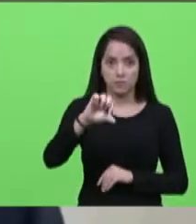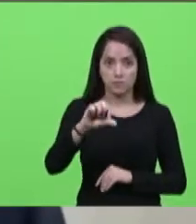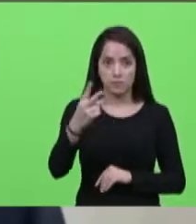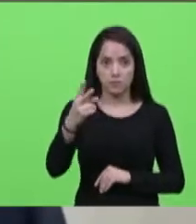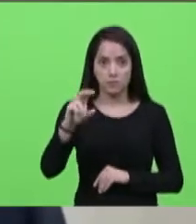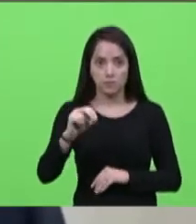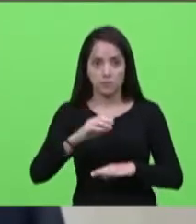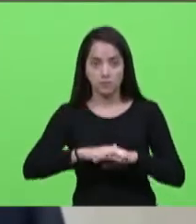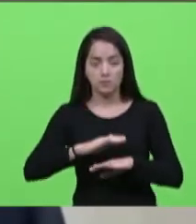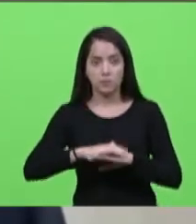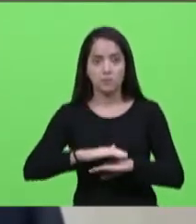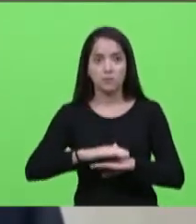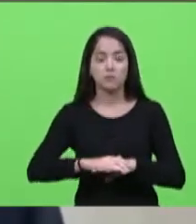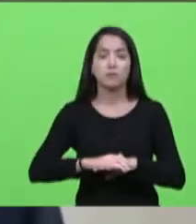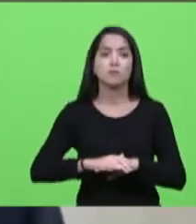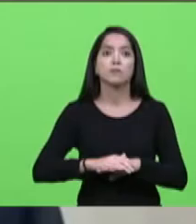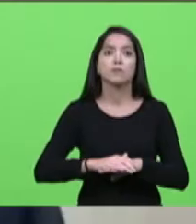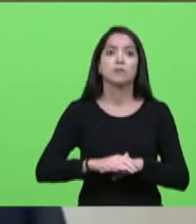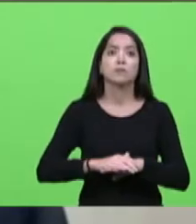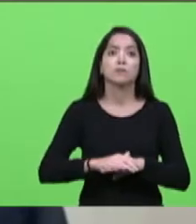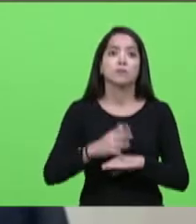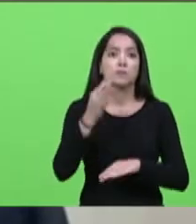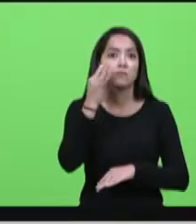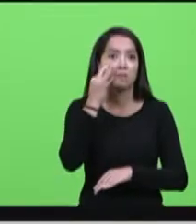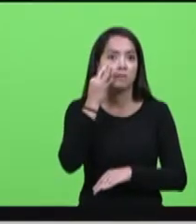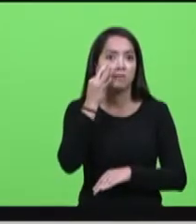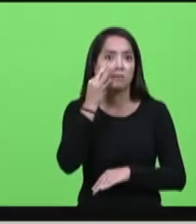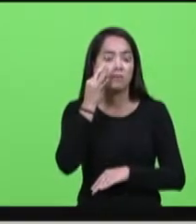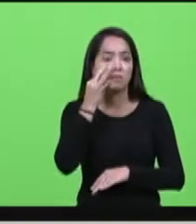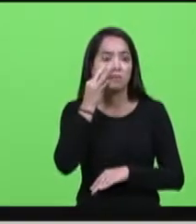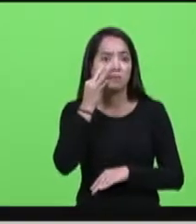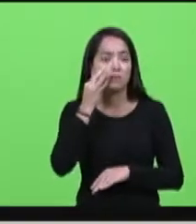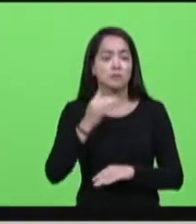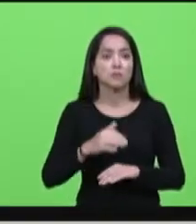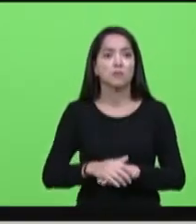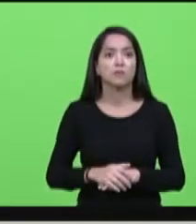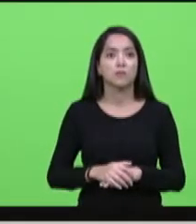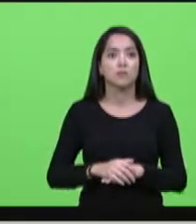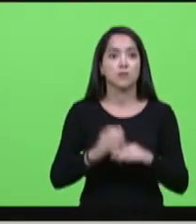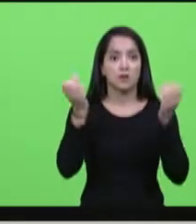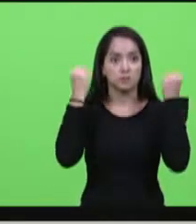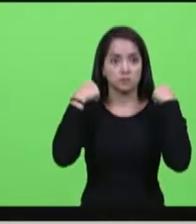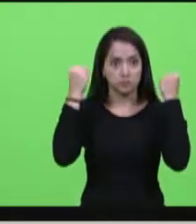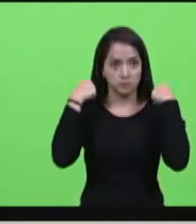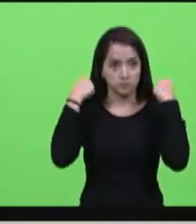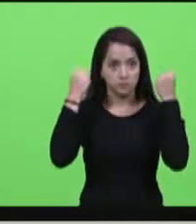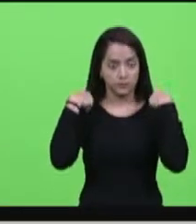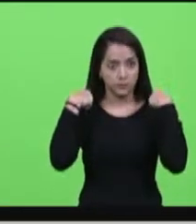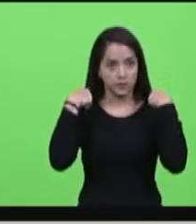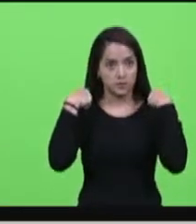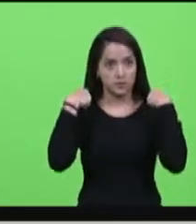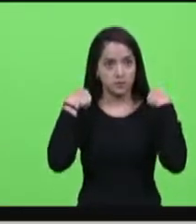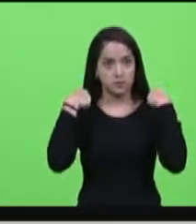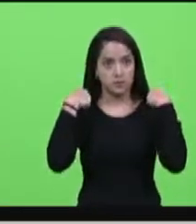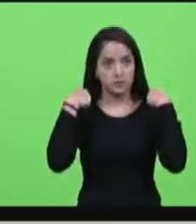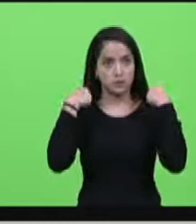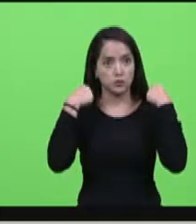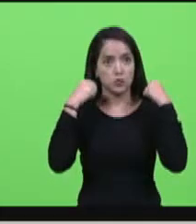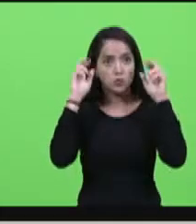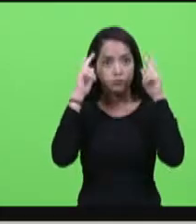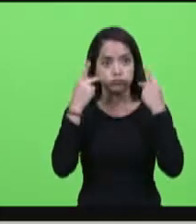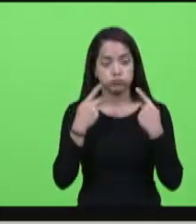PL 119/2020, autor deputado Fernando Krillin, reconhece a prática de atividade física e do exercício físico como